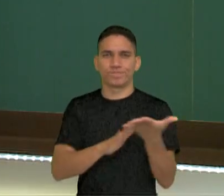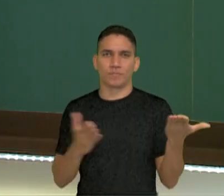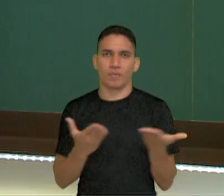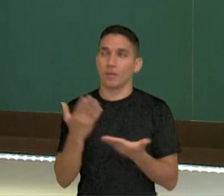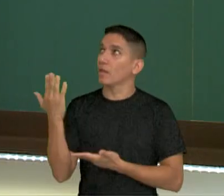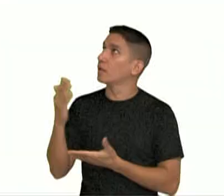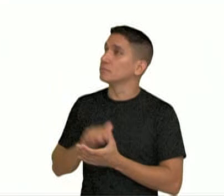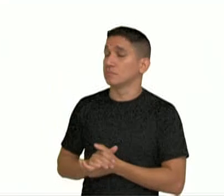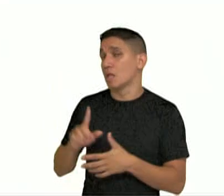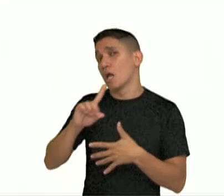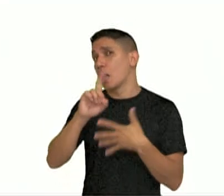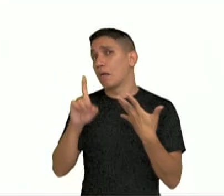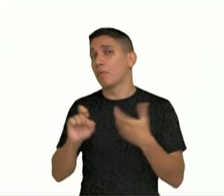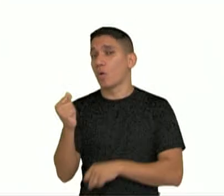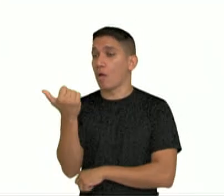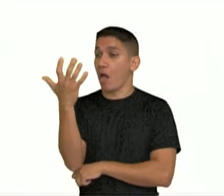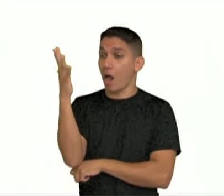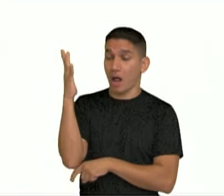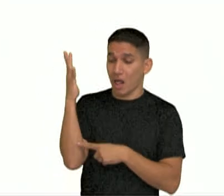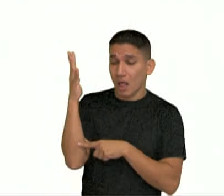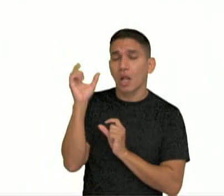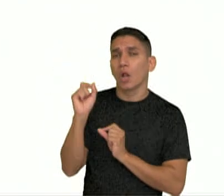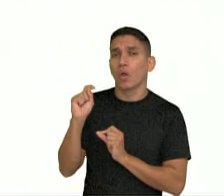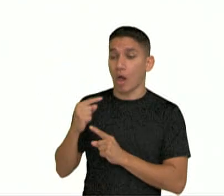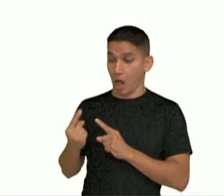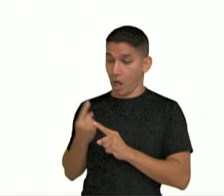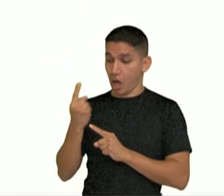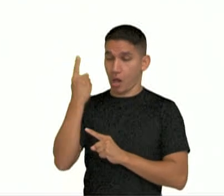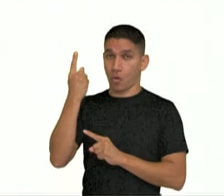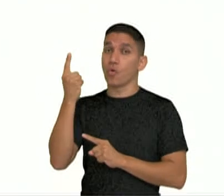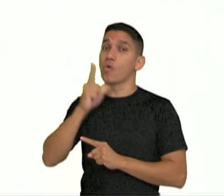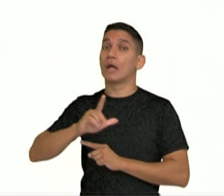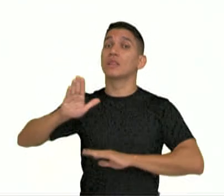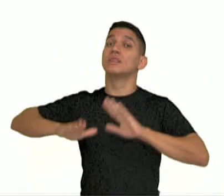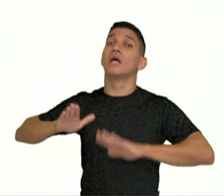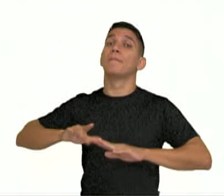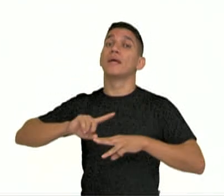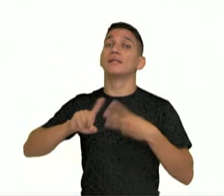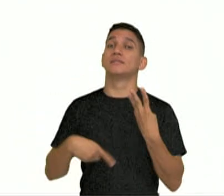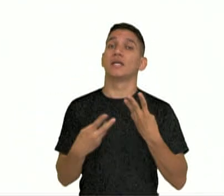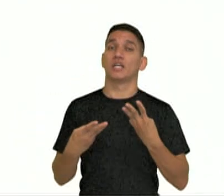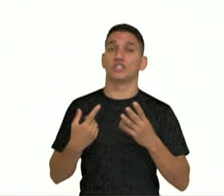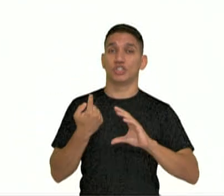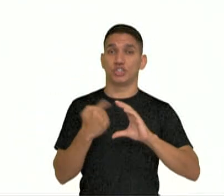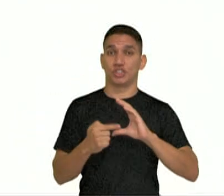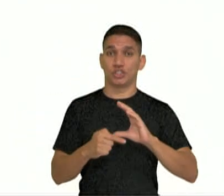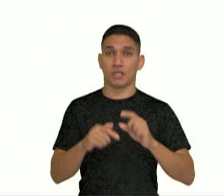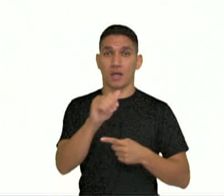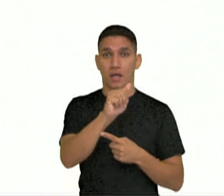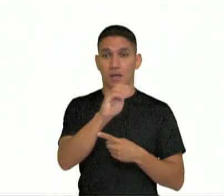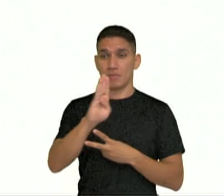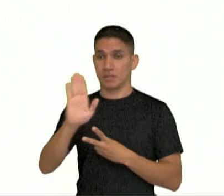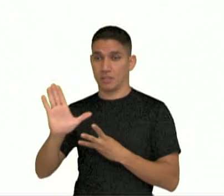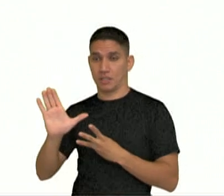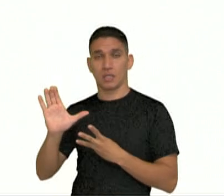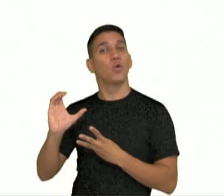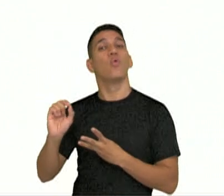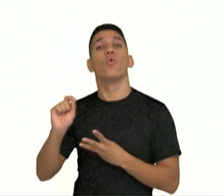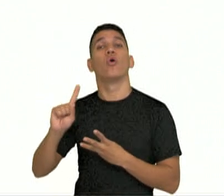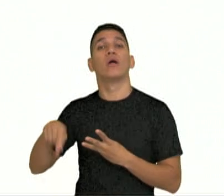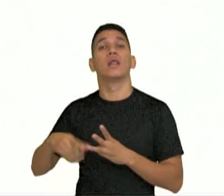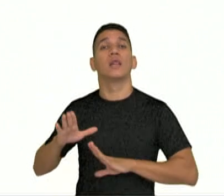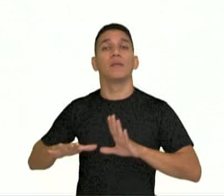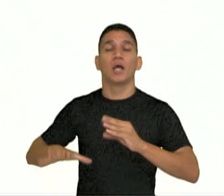Suponha que em uma planta a altura seja condicionada por 3 pares de genes, A, B e C, com efeito